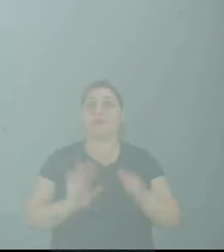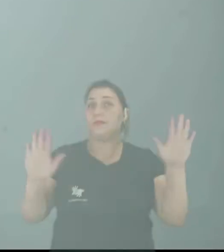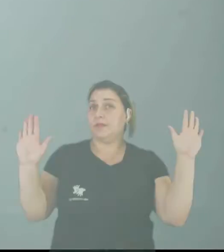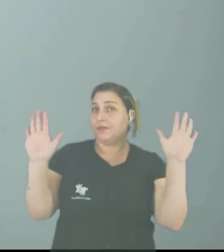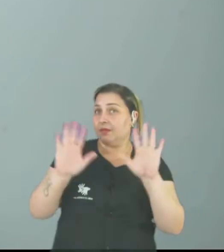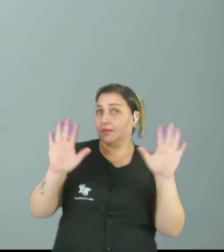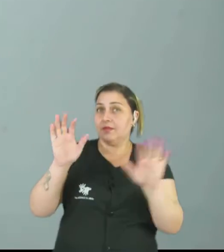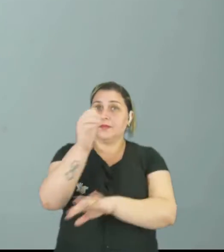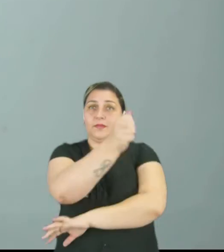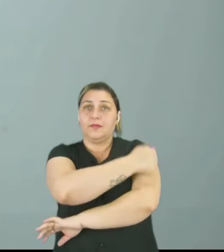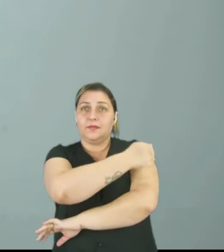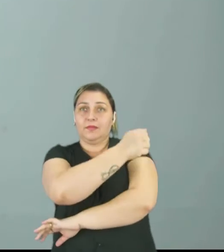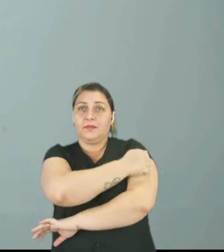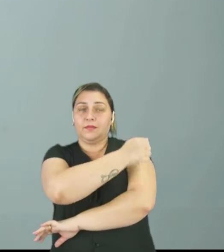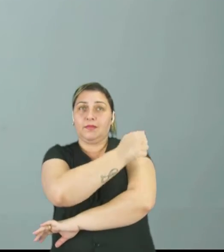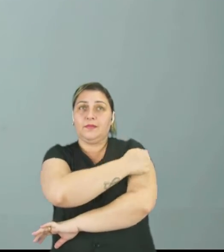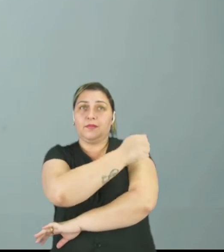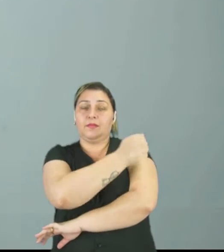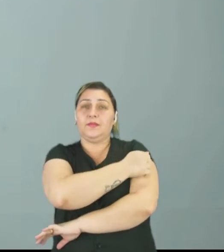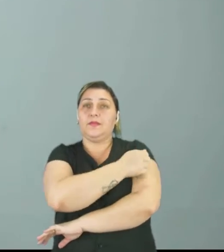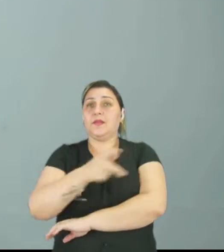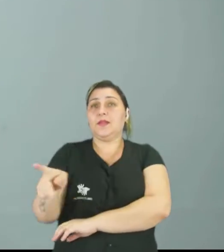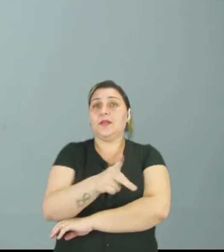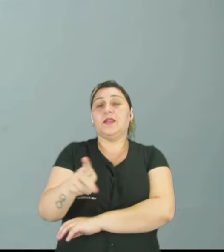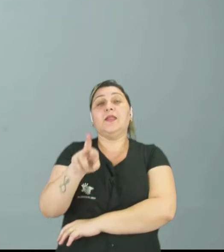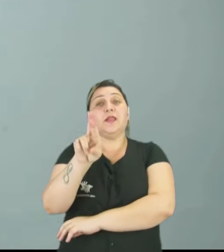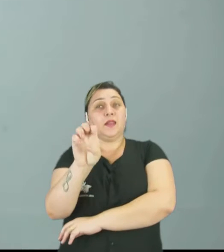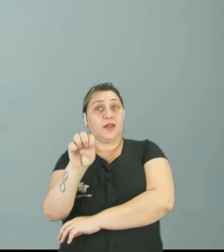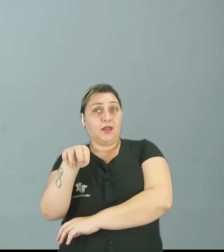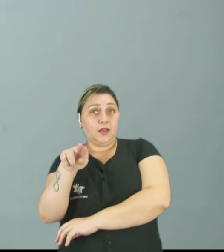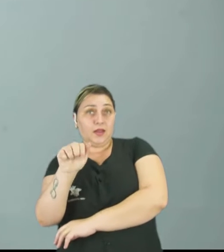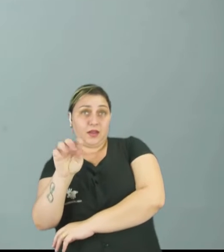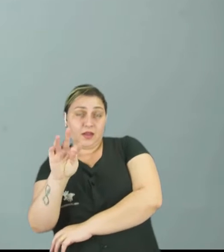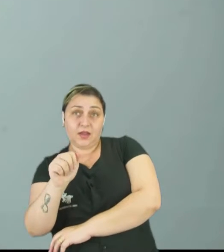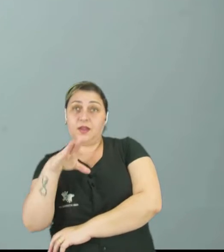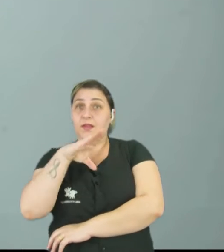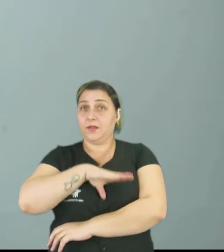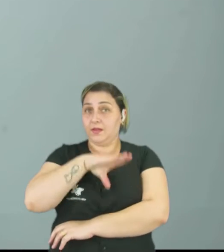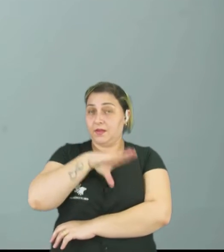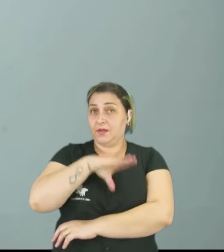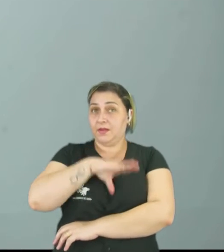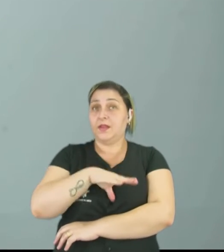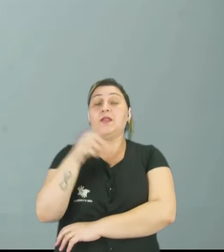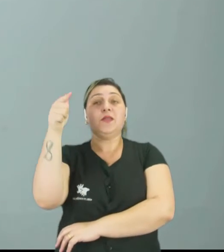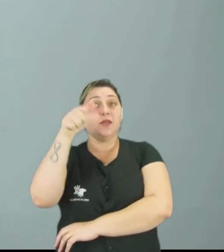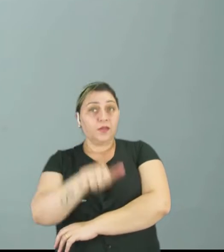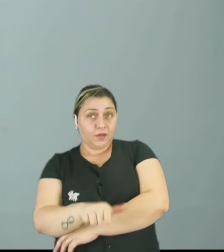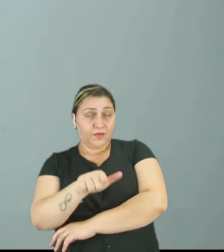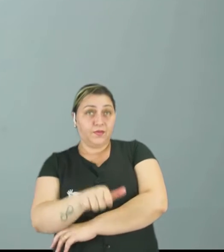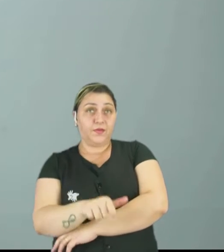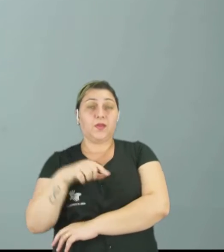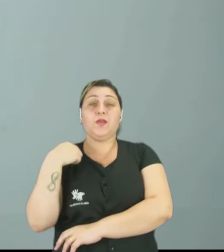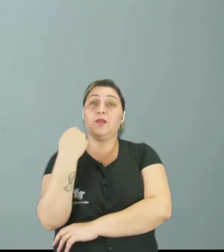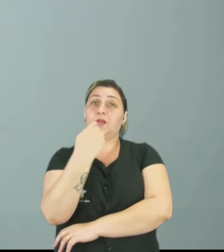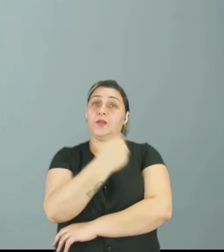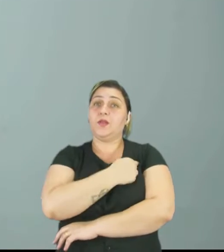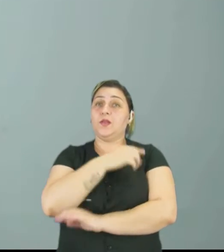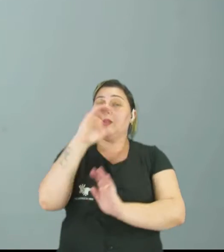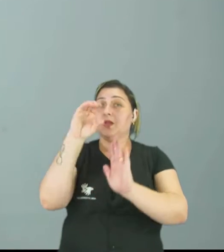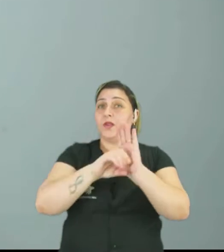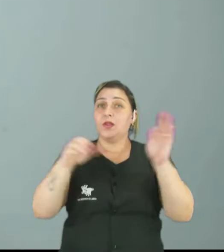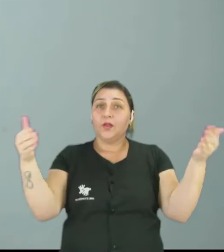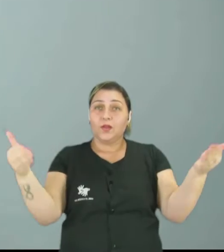Olá, alunos! Tudo bem? Professora Renata, Língua Portuguesa, com vocês mais uma vez. Nosso assunto de